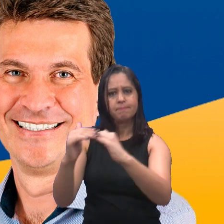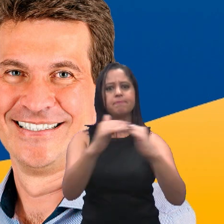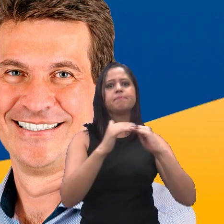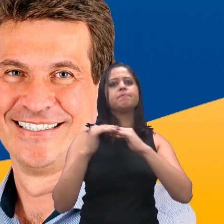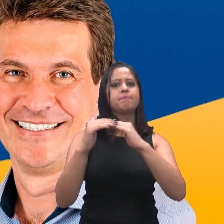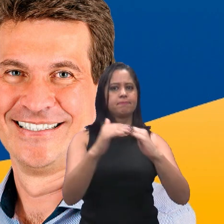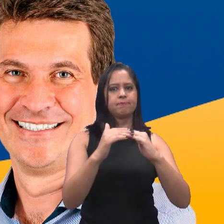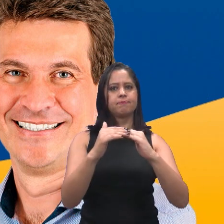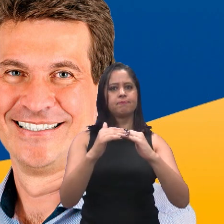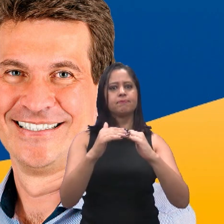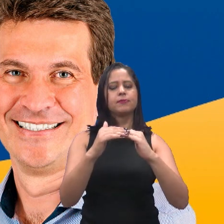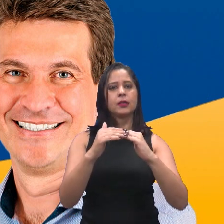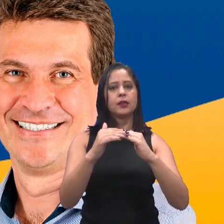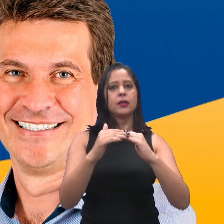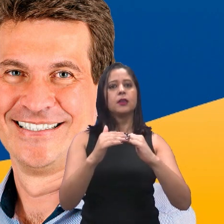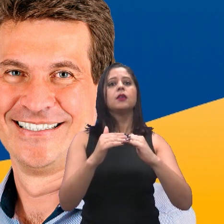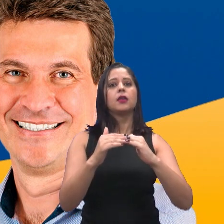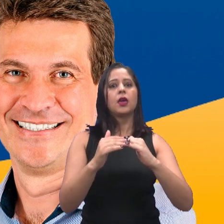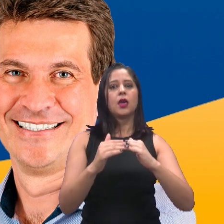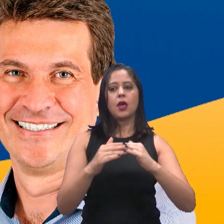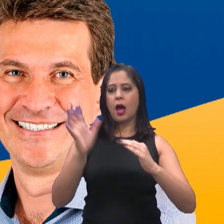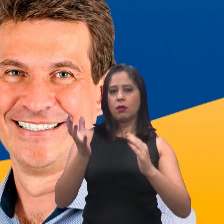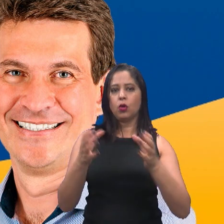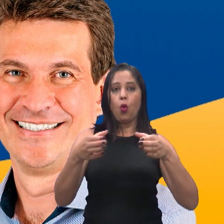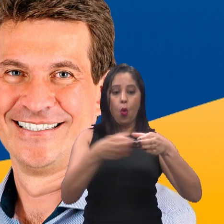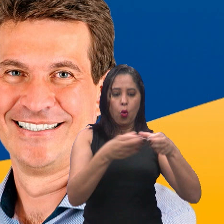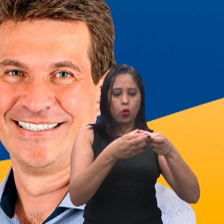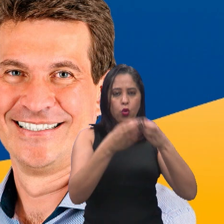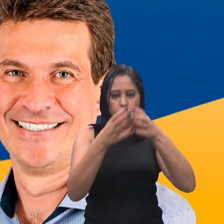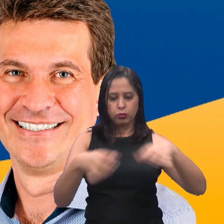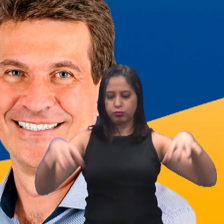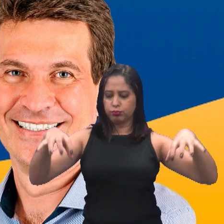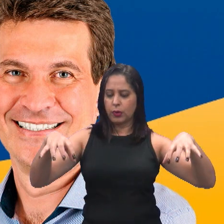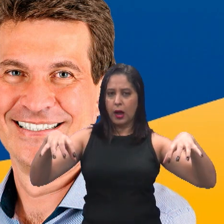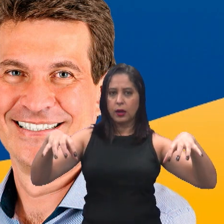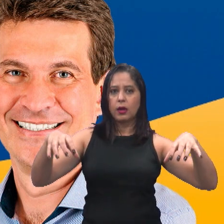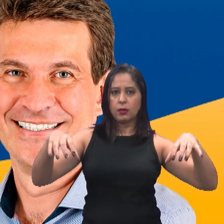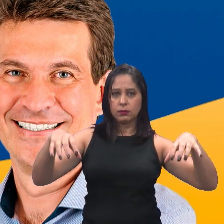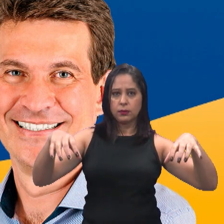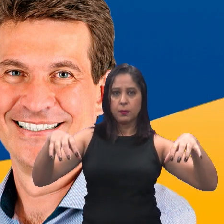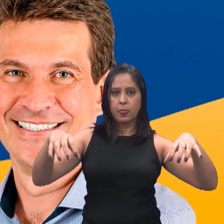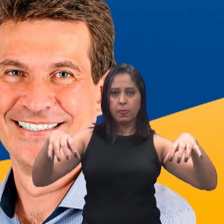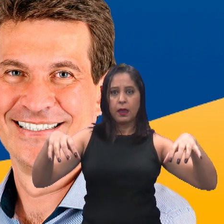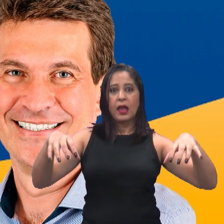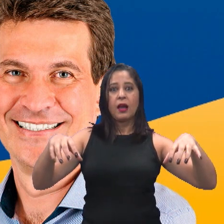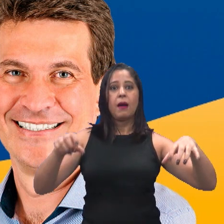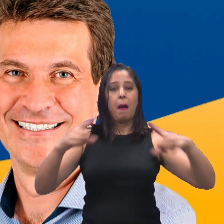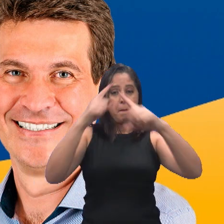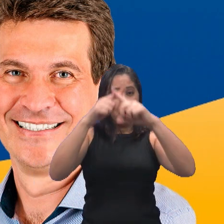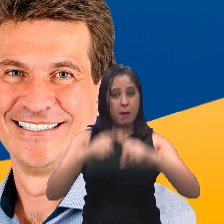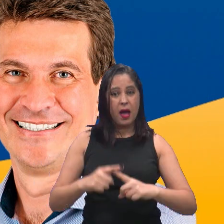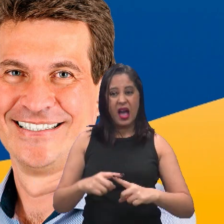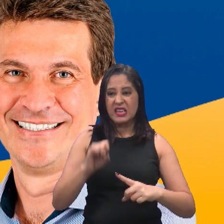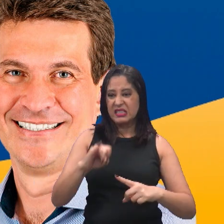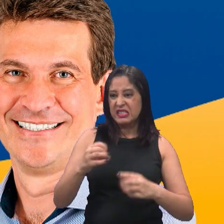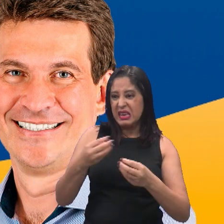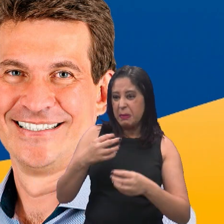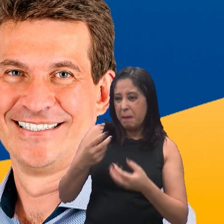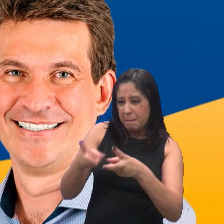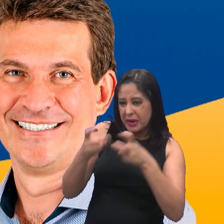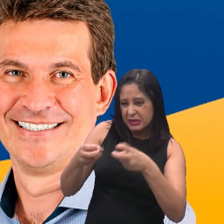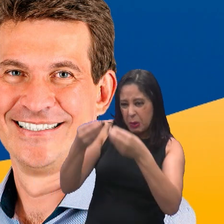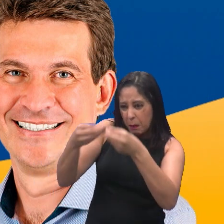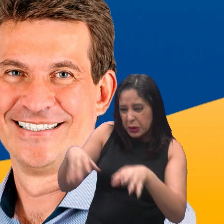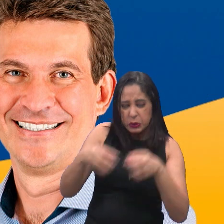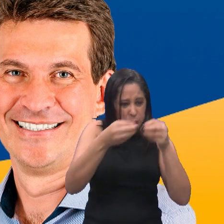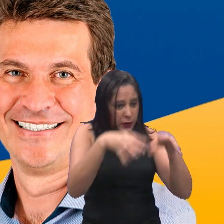transparente, garantindo que as equipes tenham a quem recorrer o caso se sintam prejudicadas de alguma